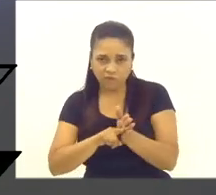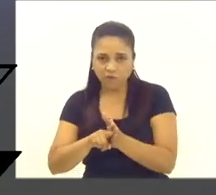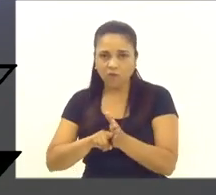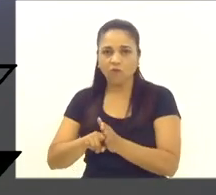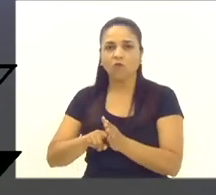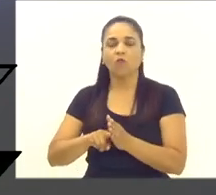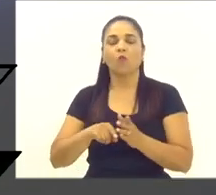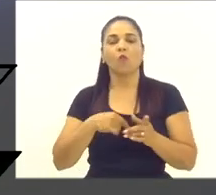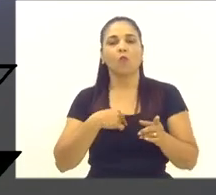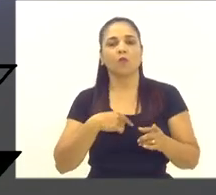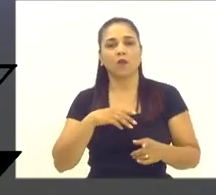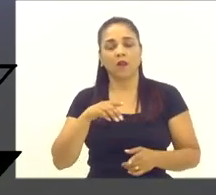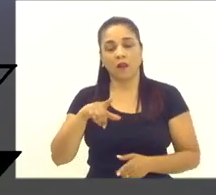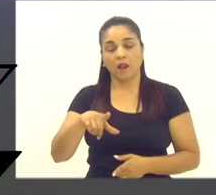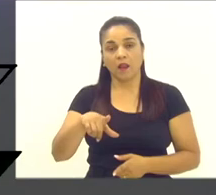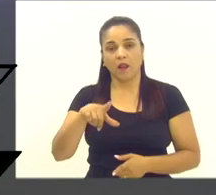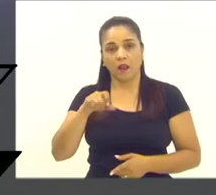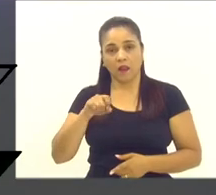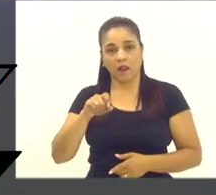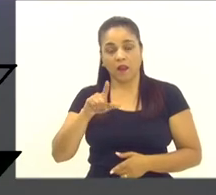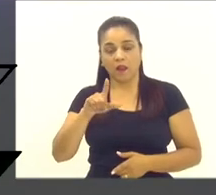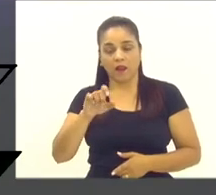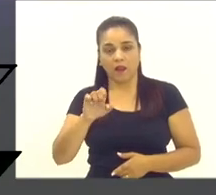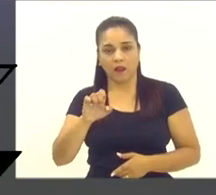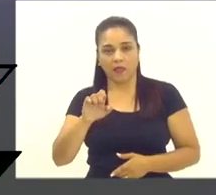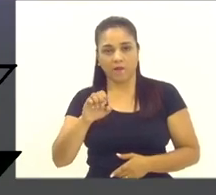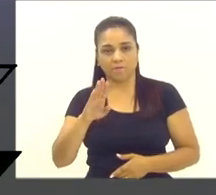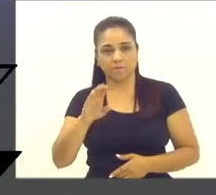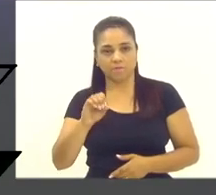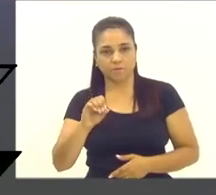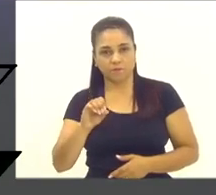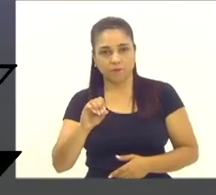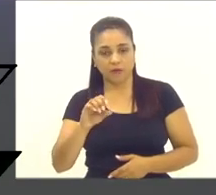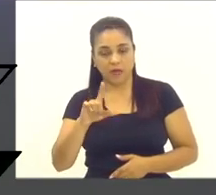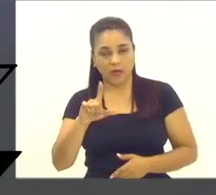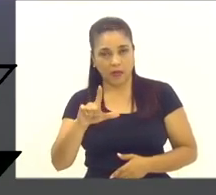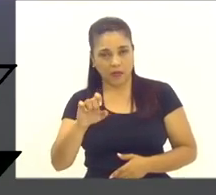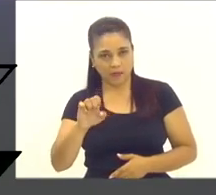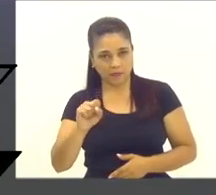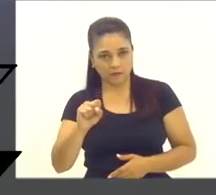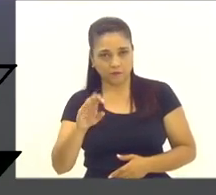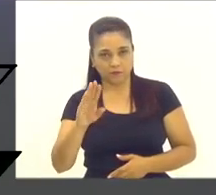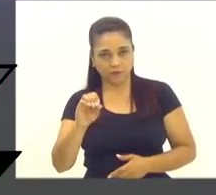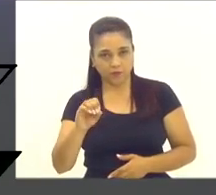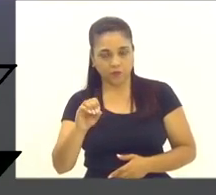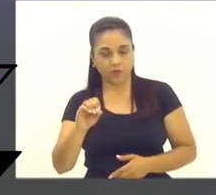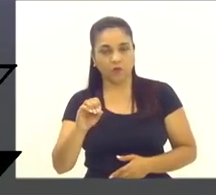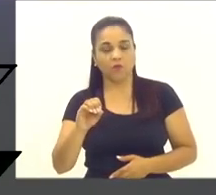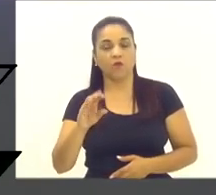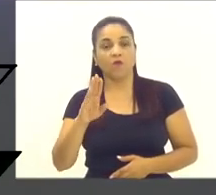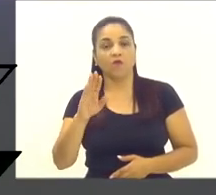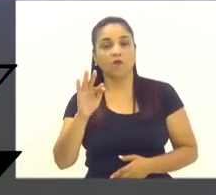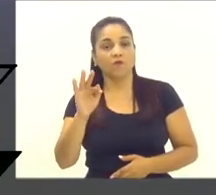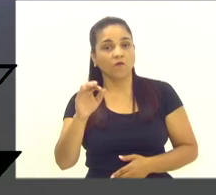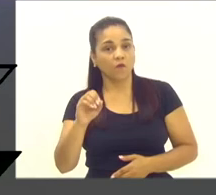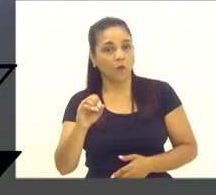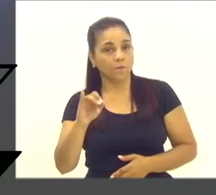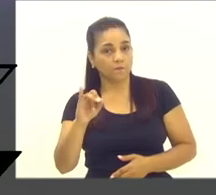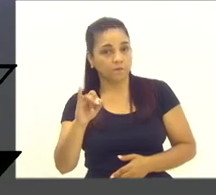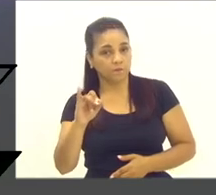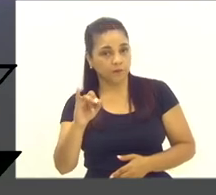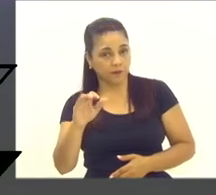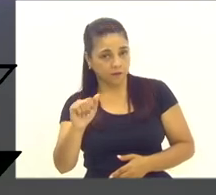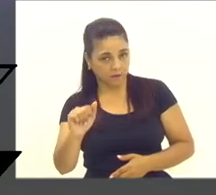dentro do crime de racismo então enfim é uma violência política né porque é isso